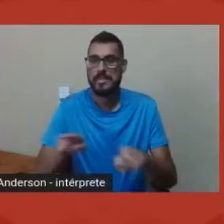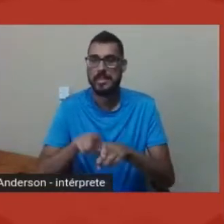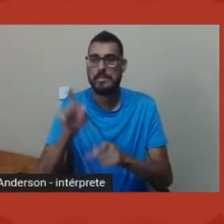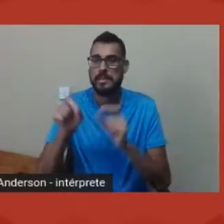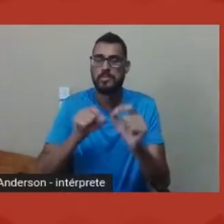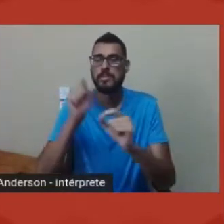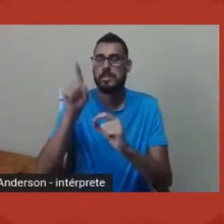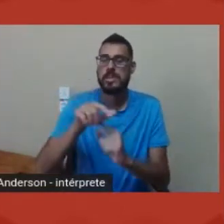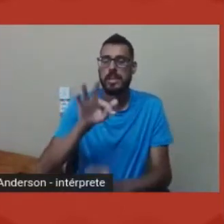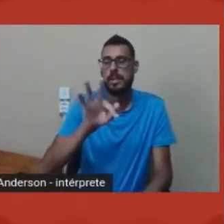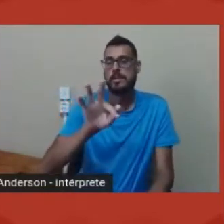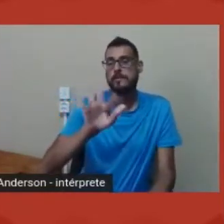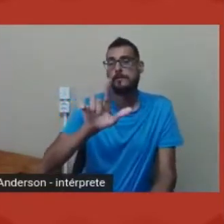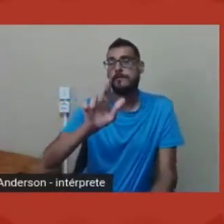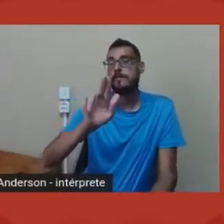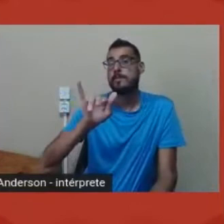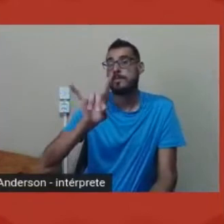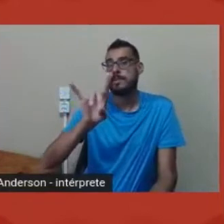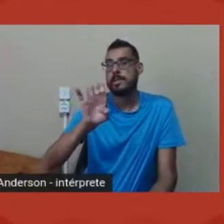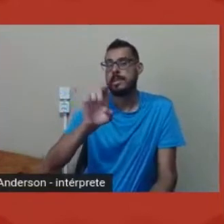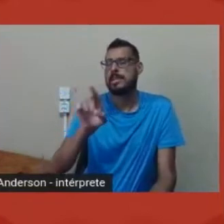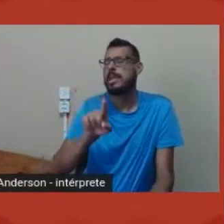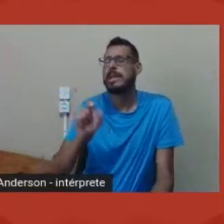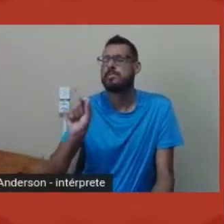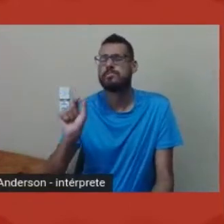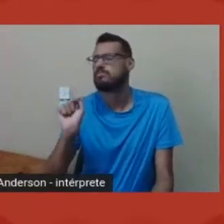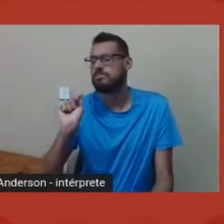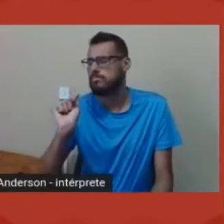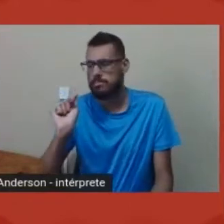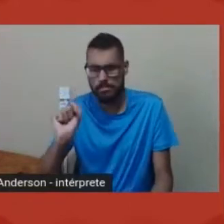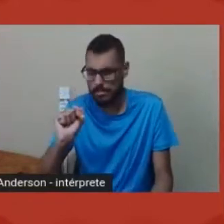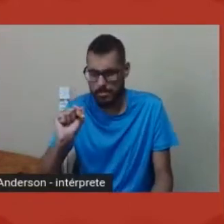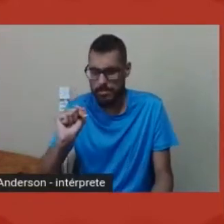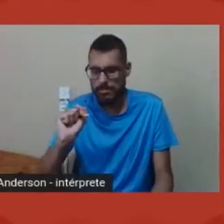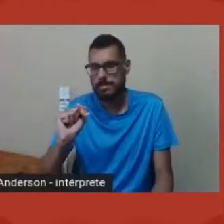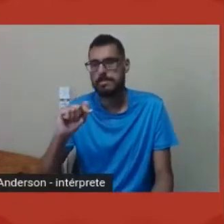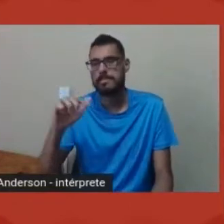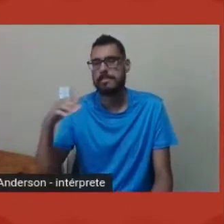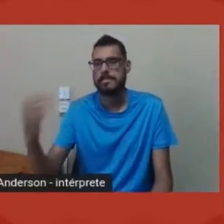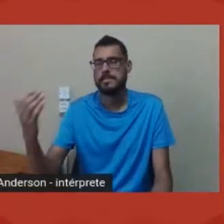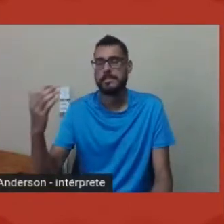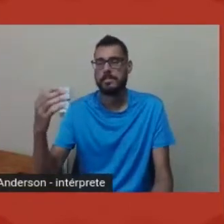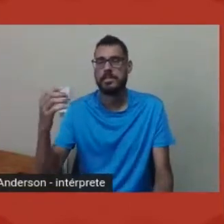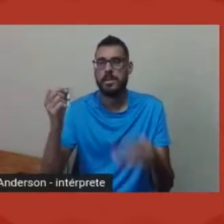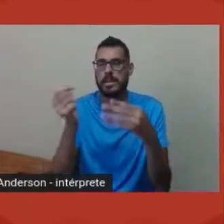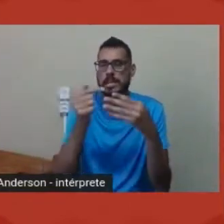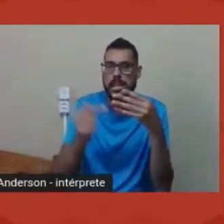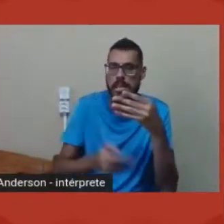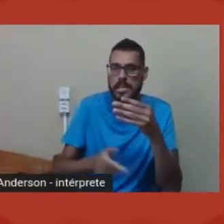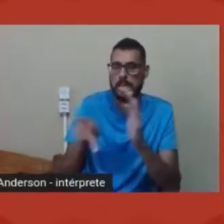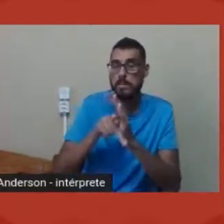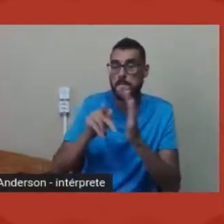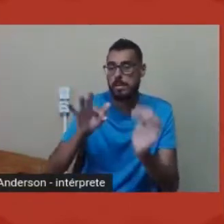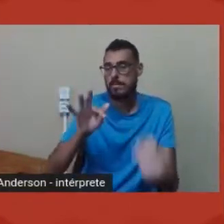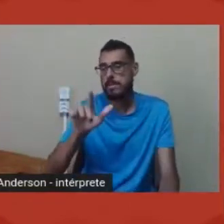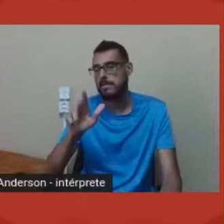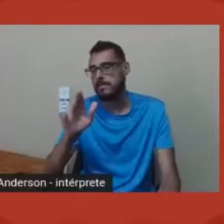O que é fluidez? Então, quais as características dos fluidos?